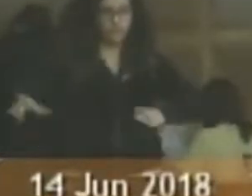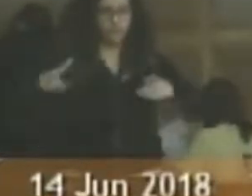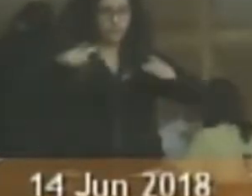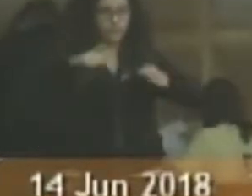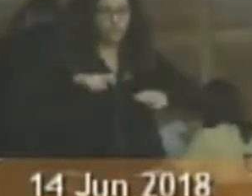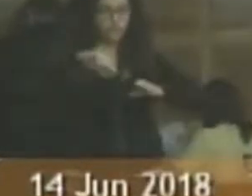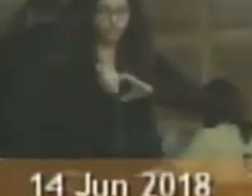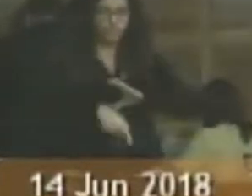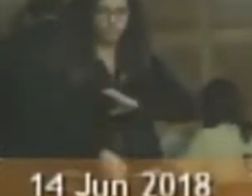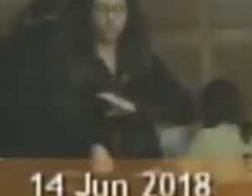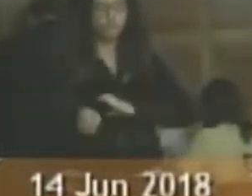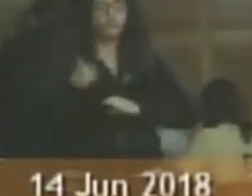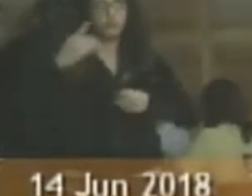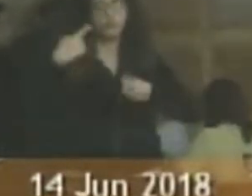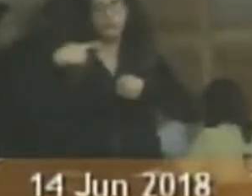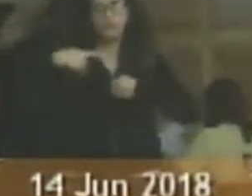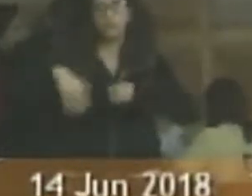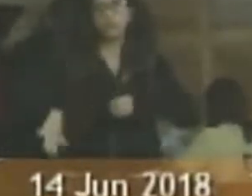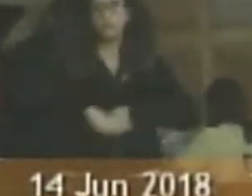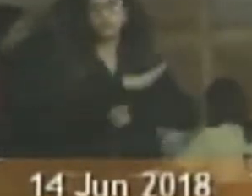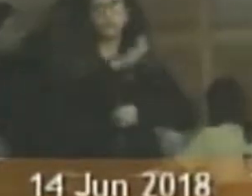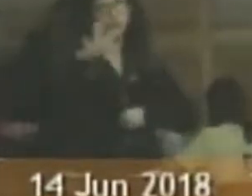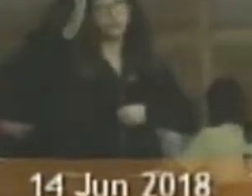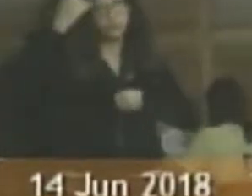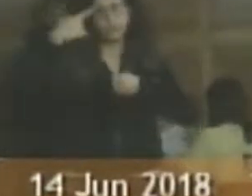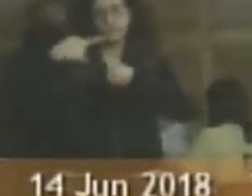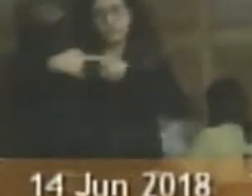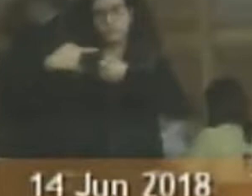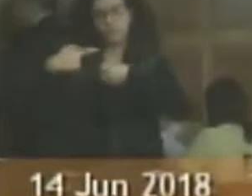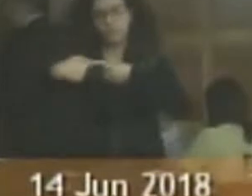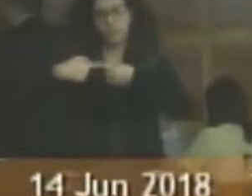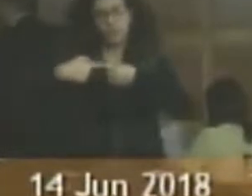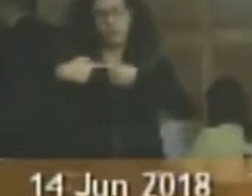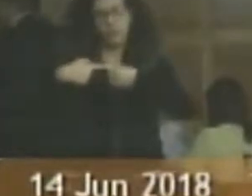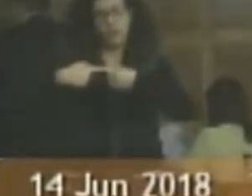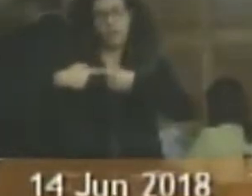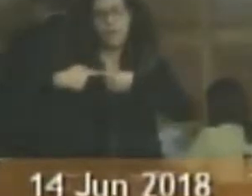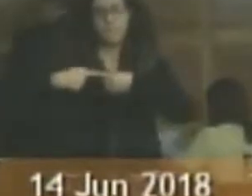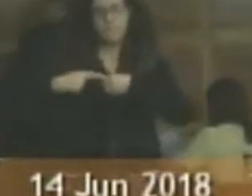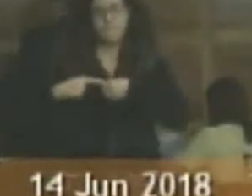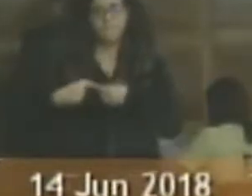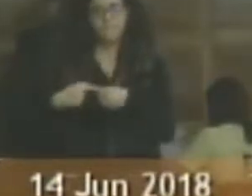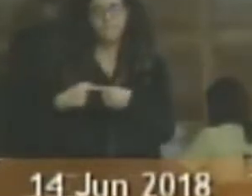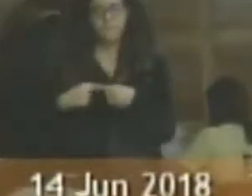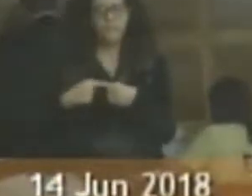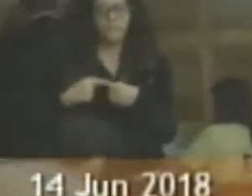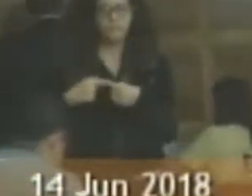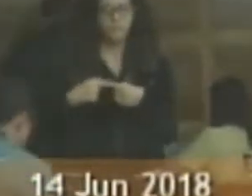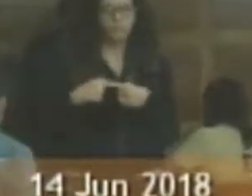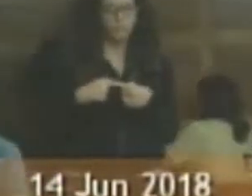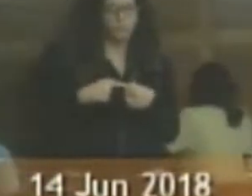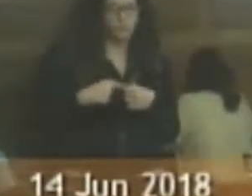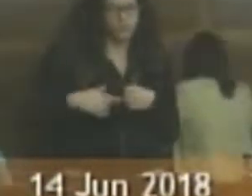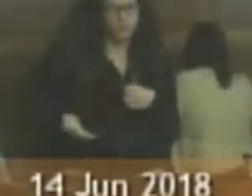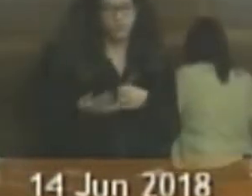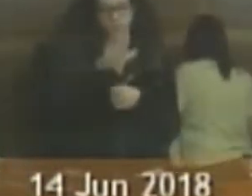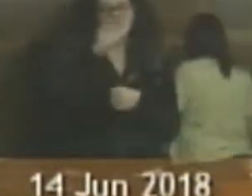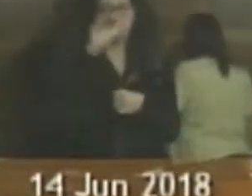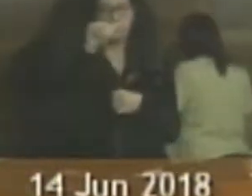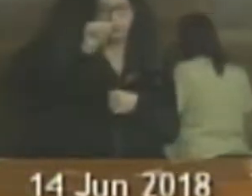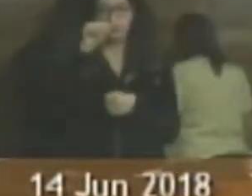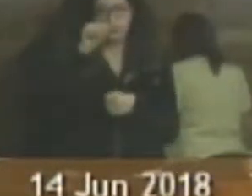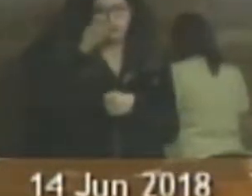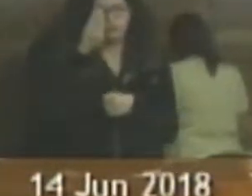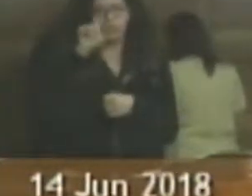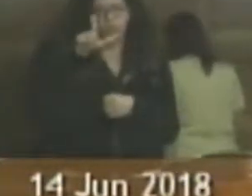da Silva, próxima à subida da Travessa Camélia, em frente à residência do número 430, bairro Morro do Abel.